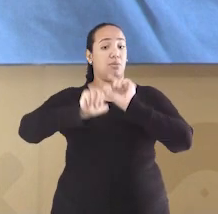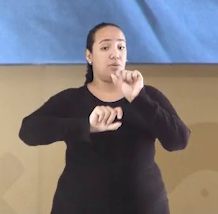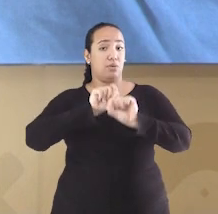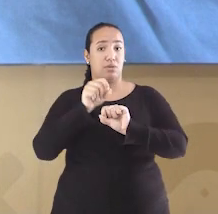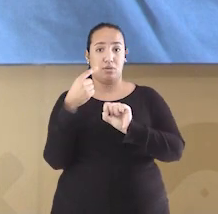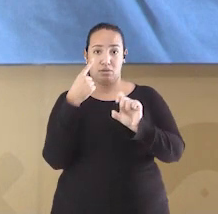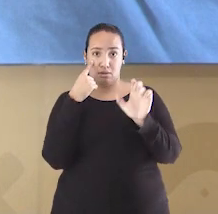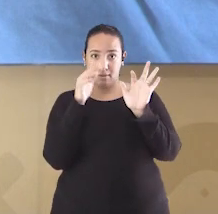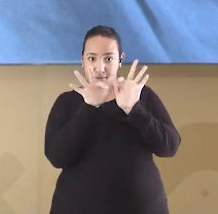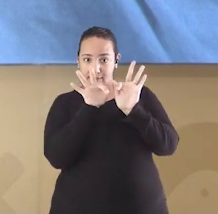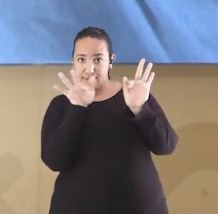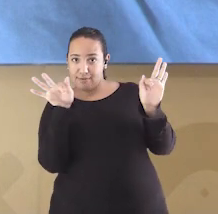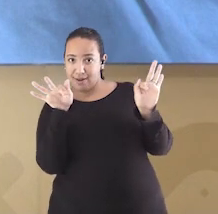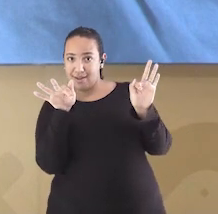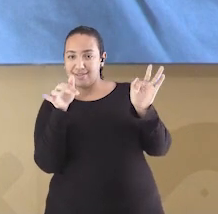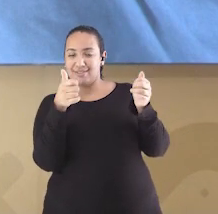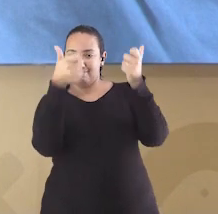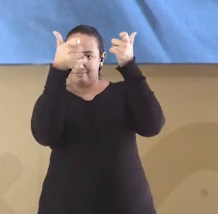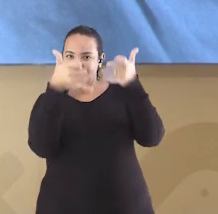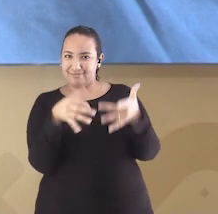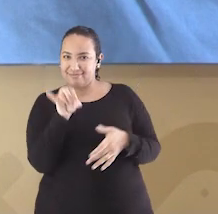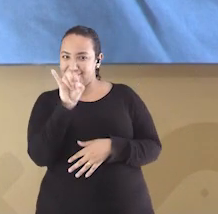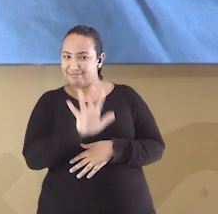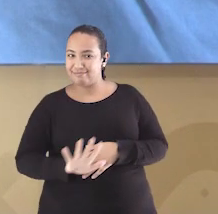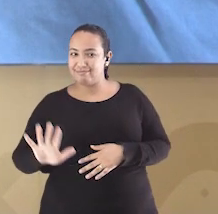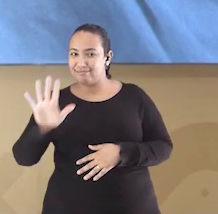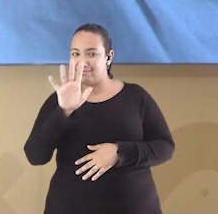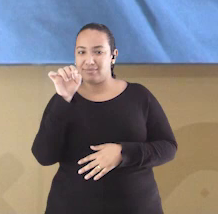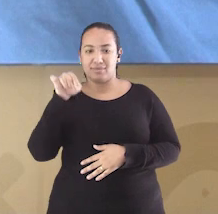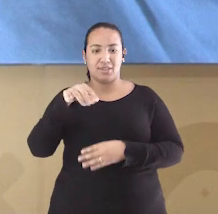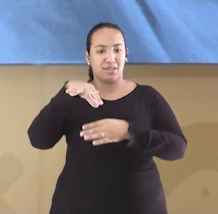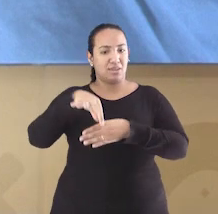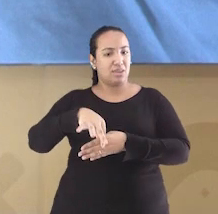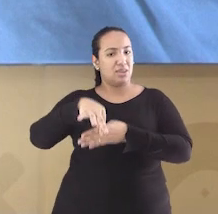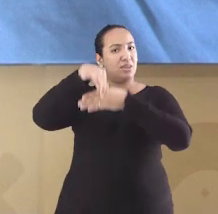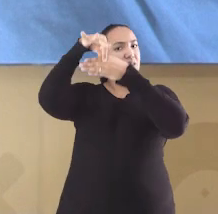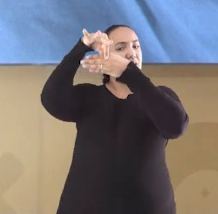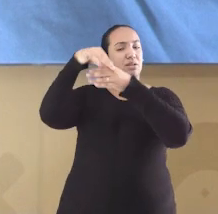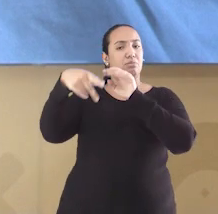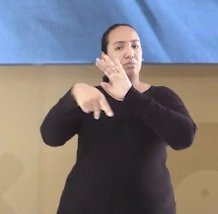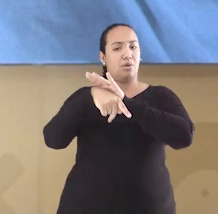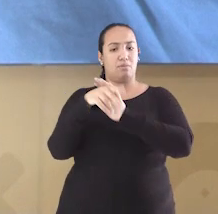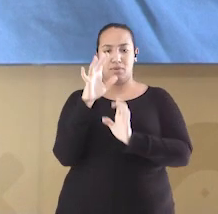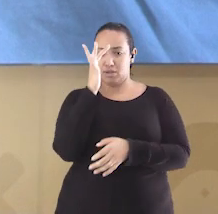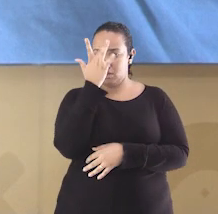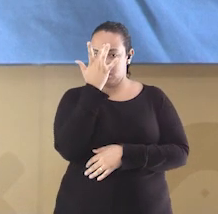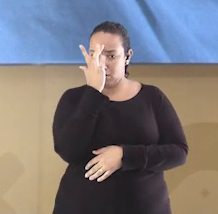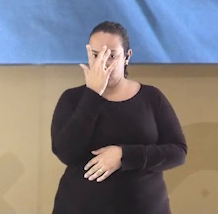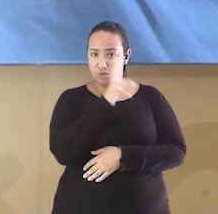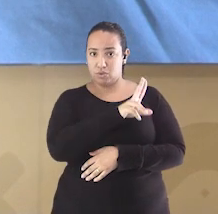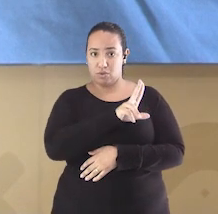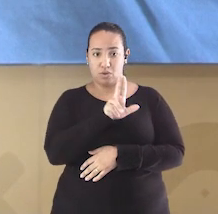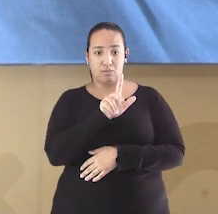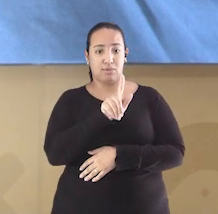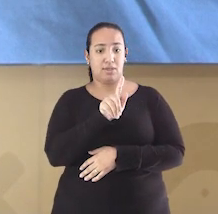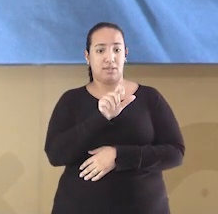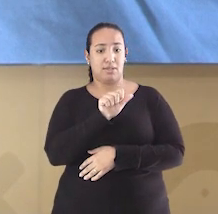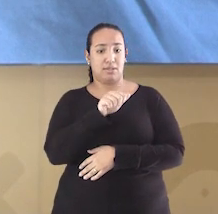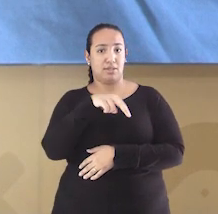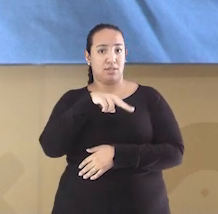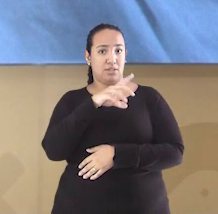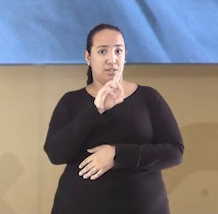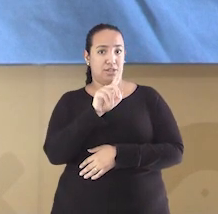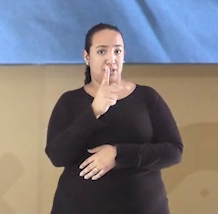a seguinte afirmação, você já está visualizando aqui na tela, desse grande líder pacifista indiano chamado Mahatma